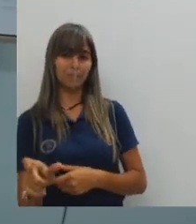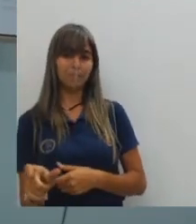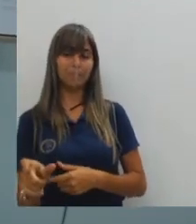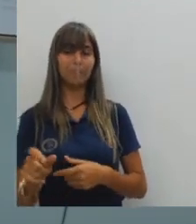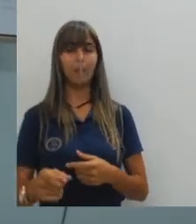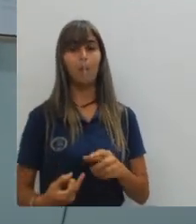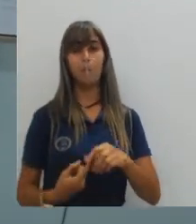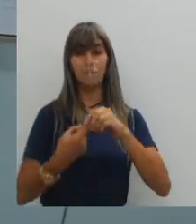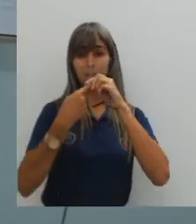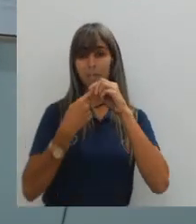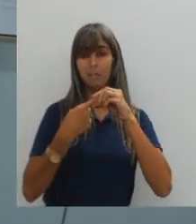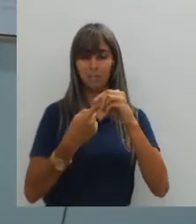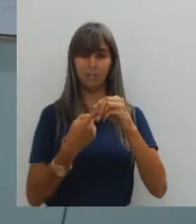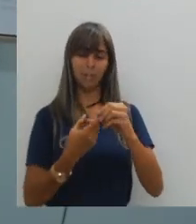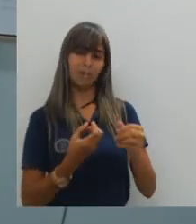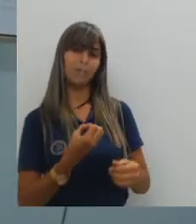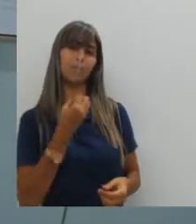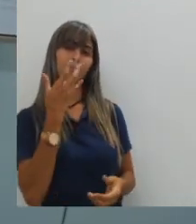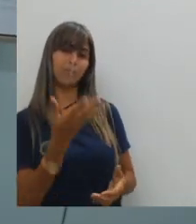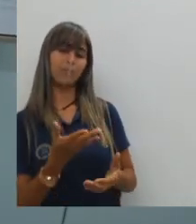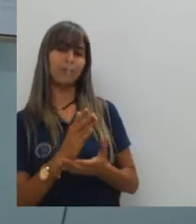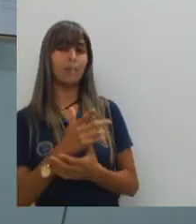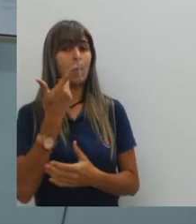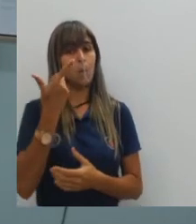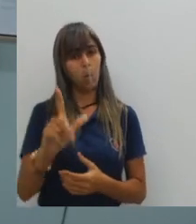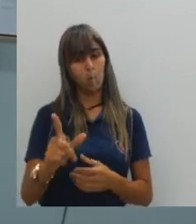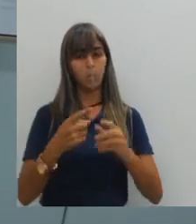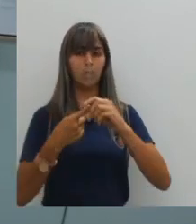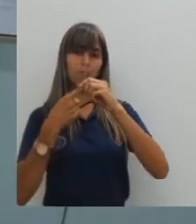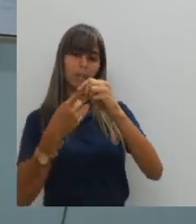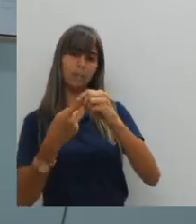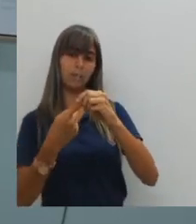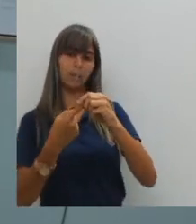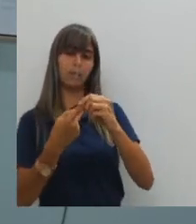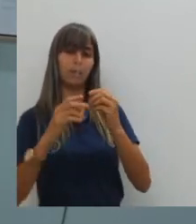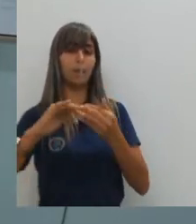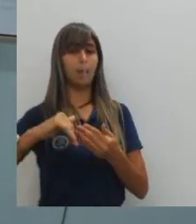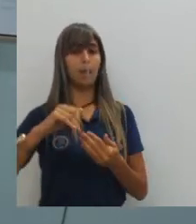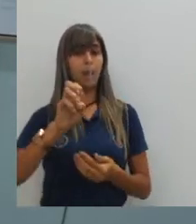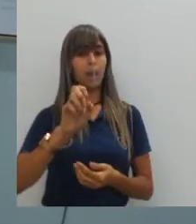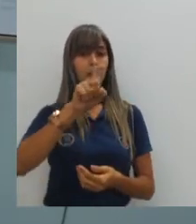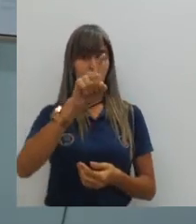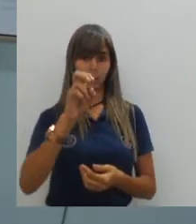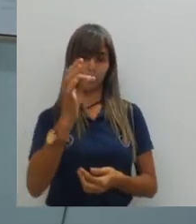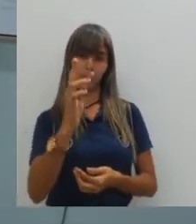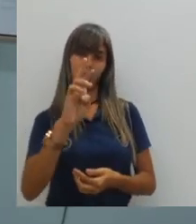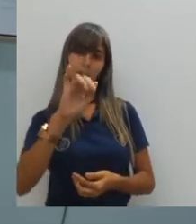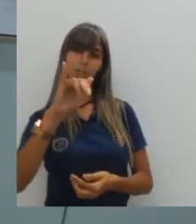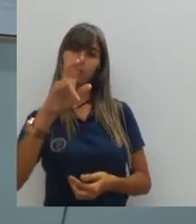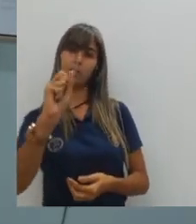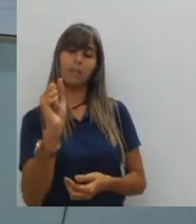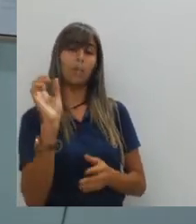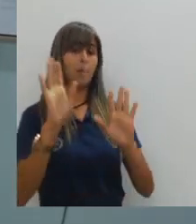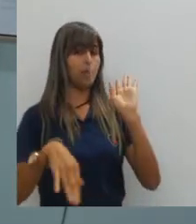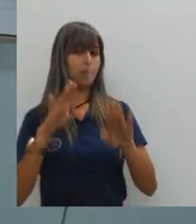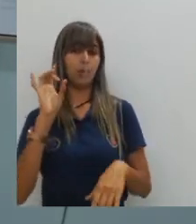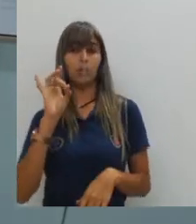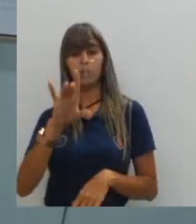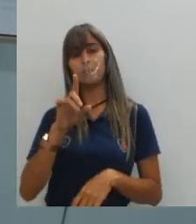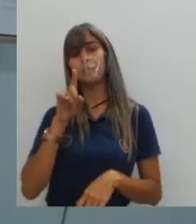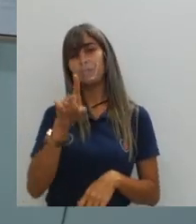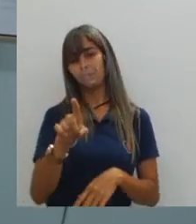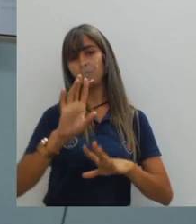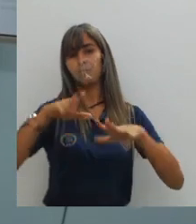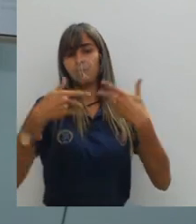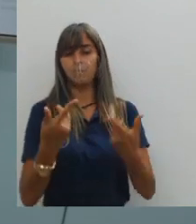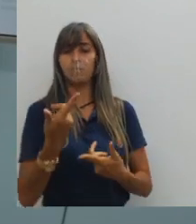é o princípio da generalidade. Tem outro princípio que é o da exterioridade, certo? Que não depende somente de você. Quando as outras